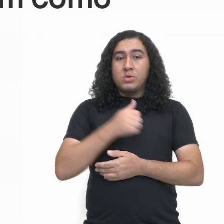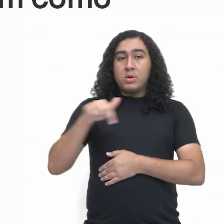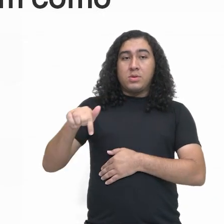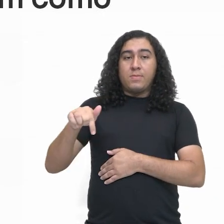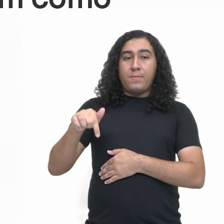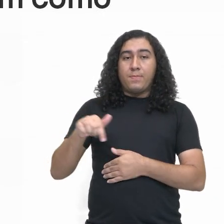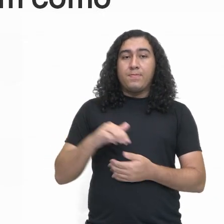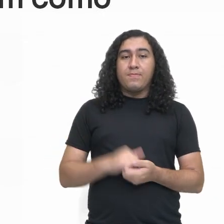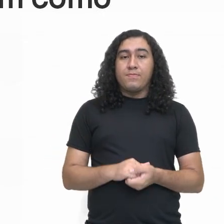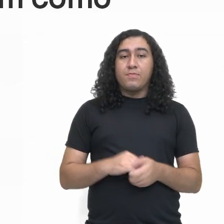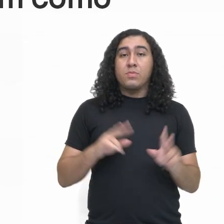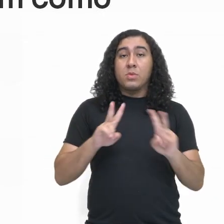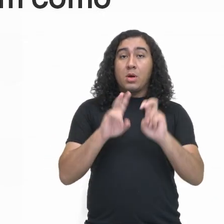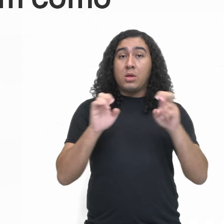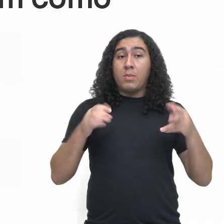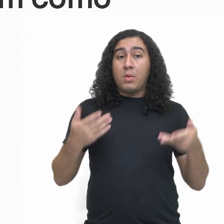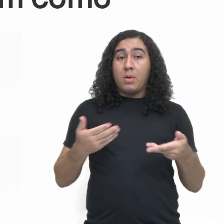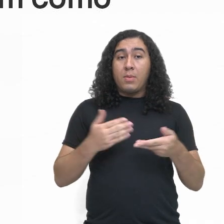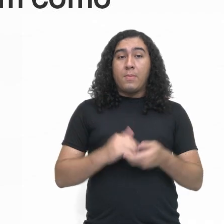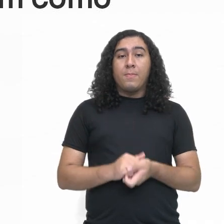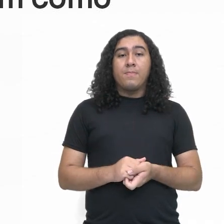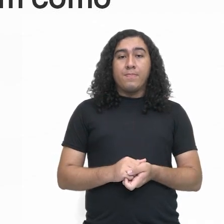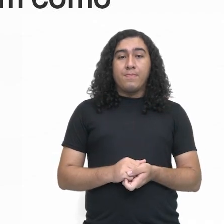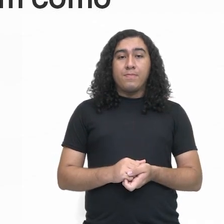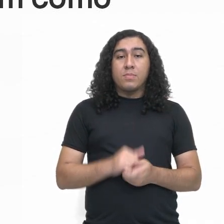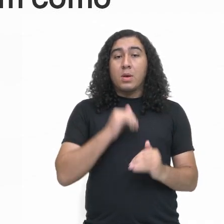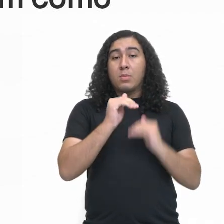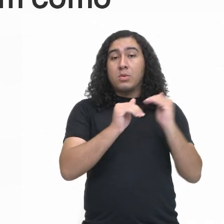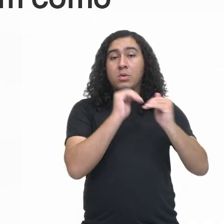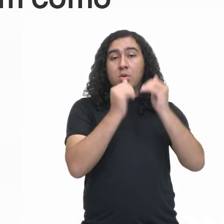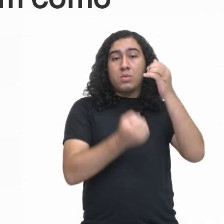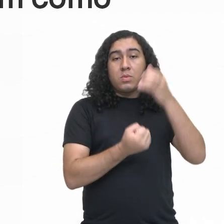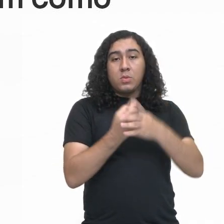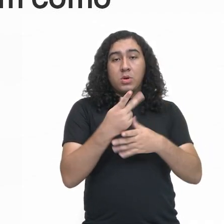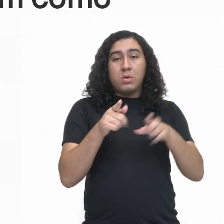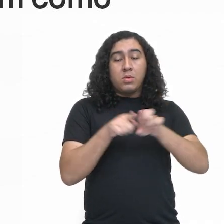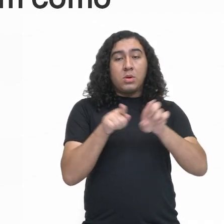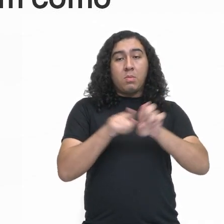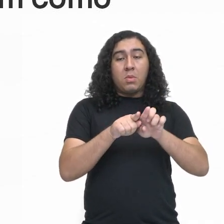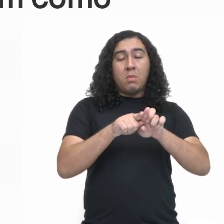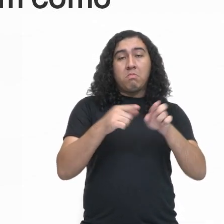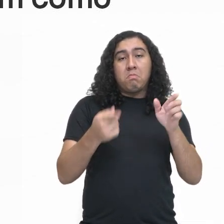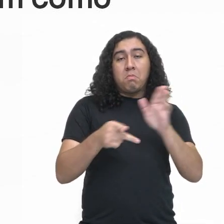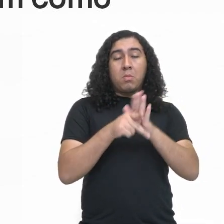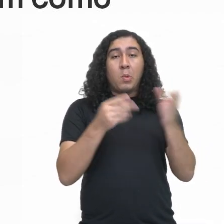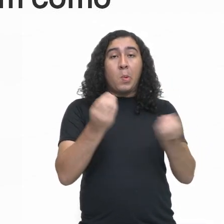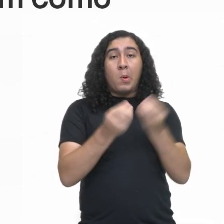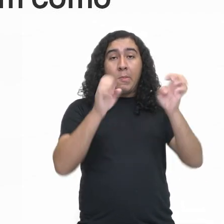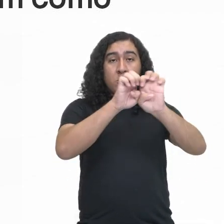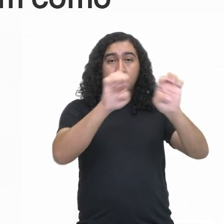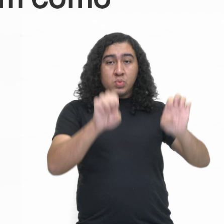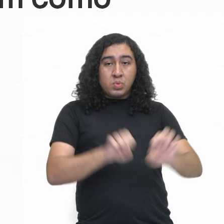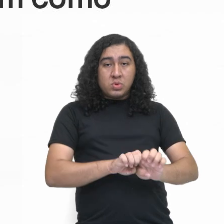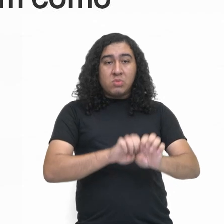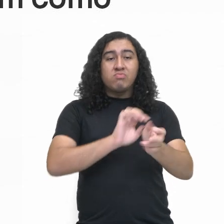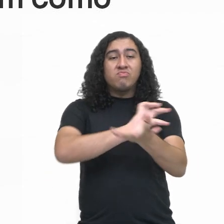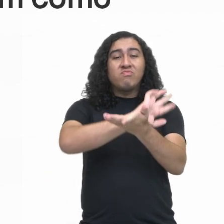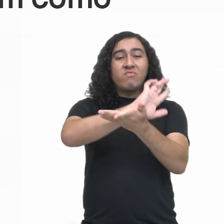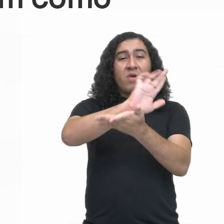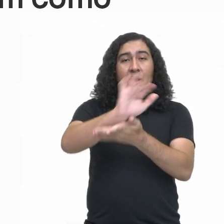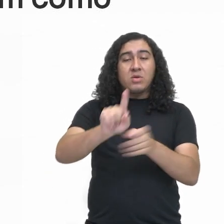número 7, nosso objeto de conhecimento, processo de formação, constituição e transformação de